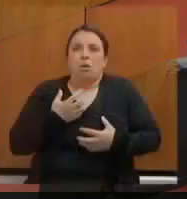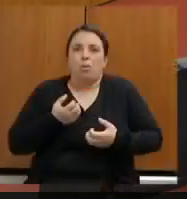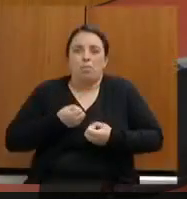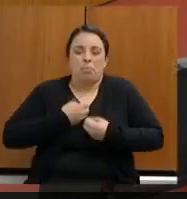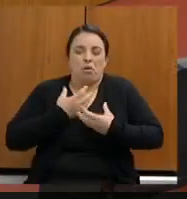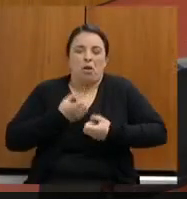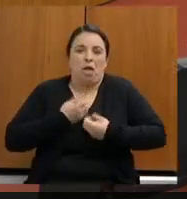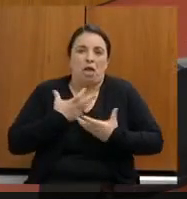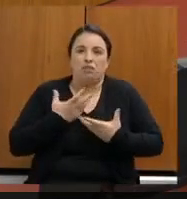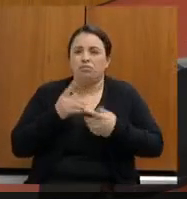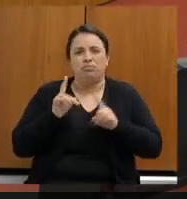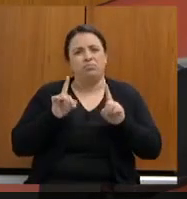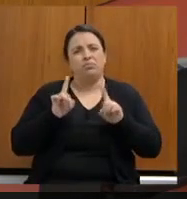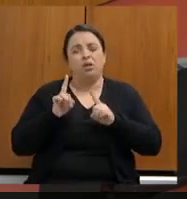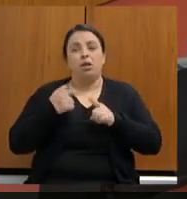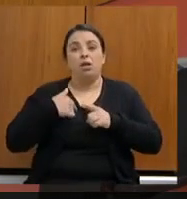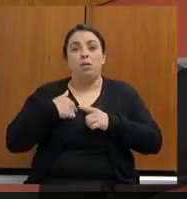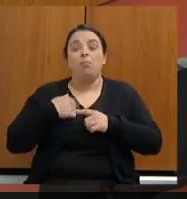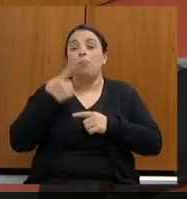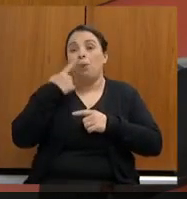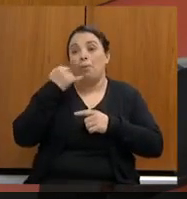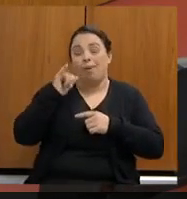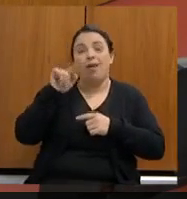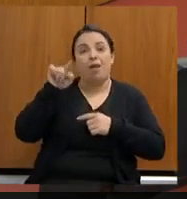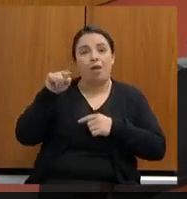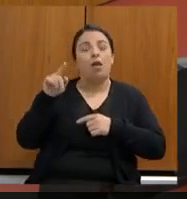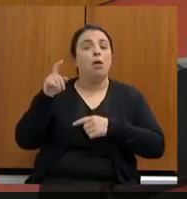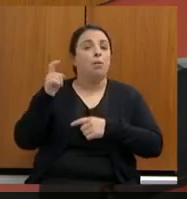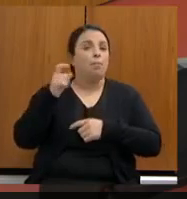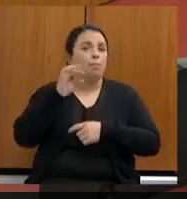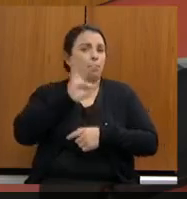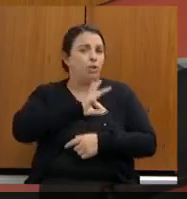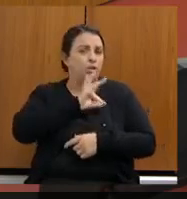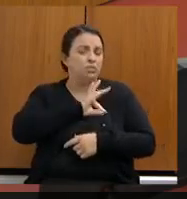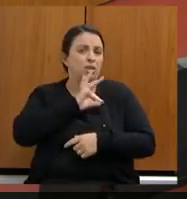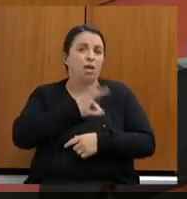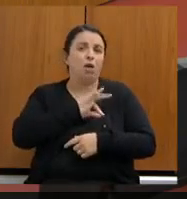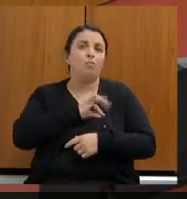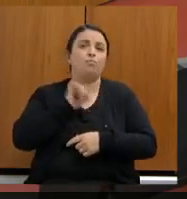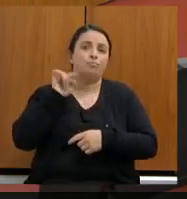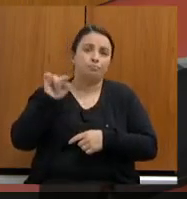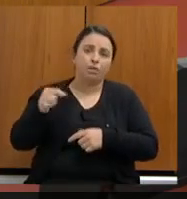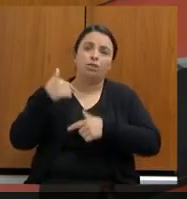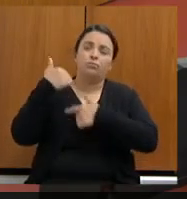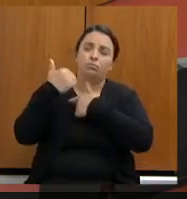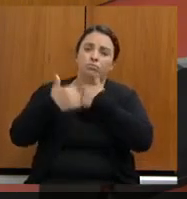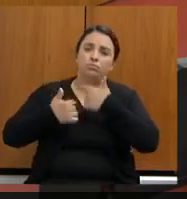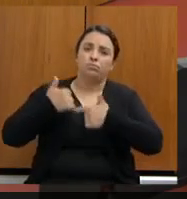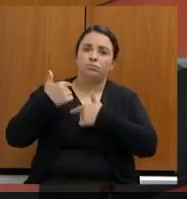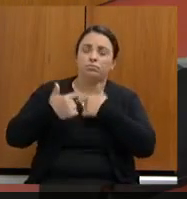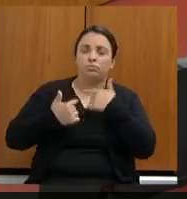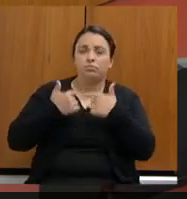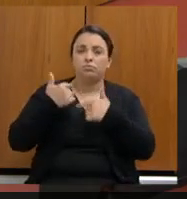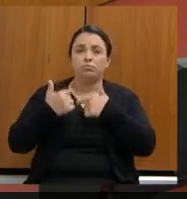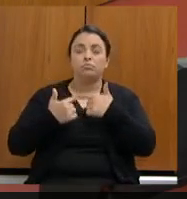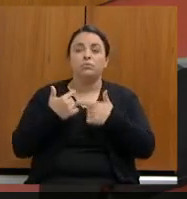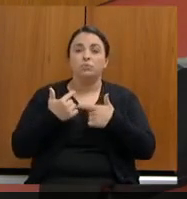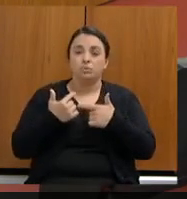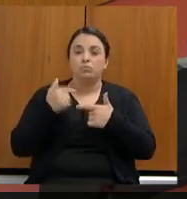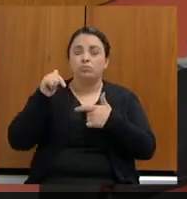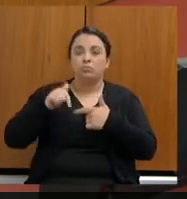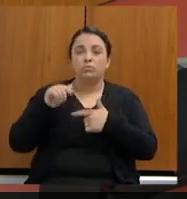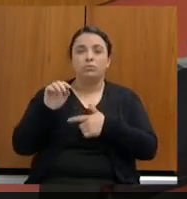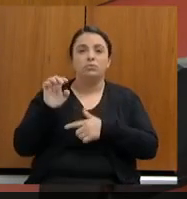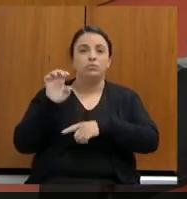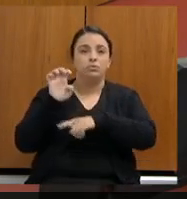né o seu filho de um policial é né meu pai serviu meu pai se viu esse estado